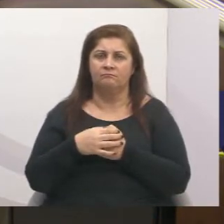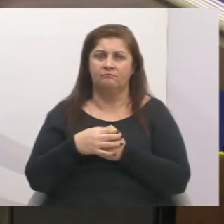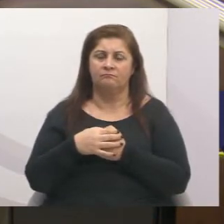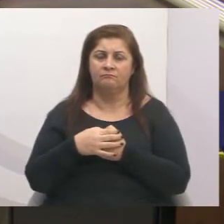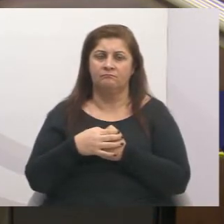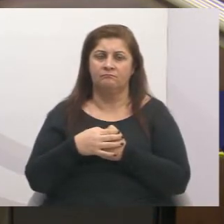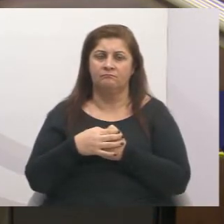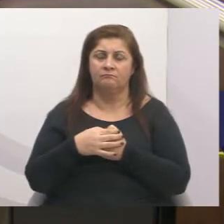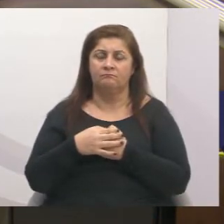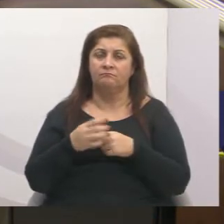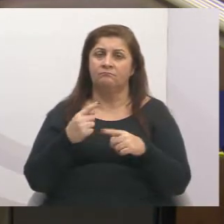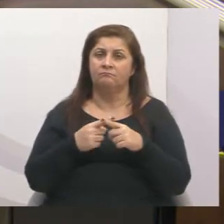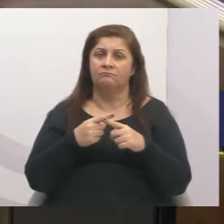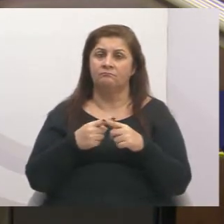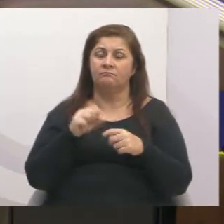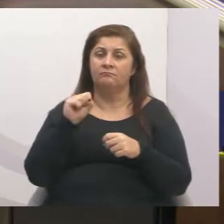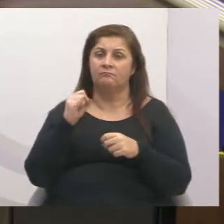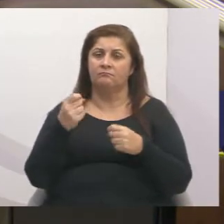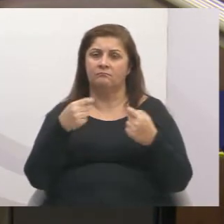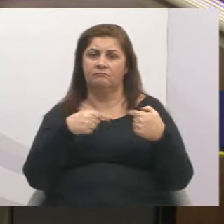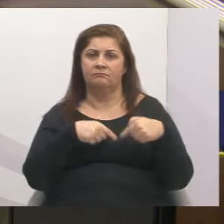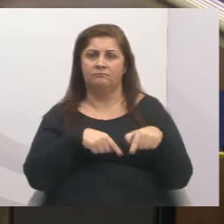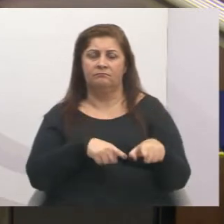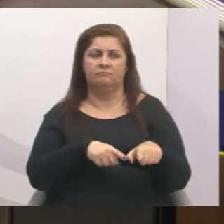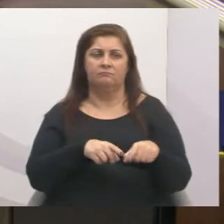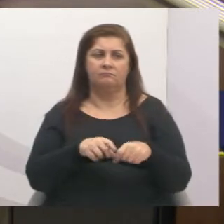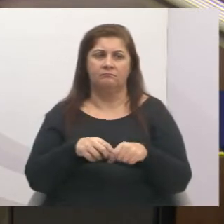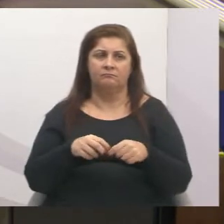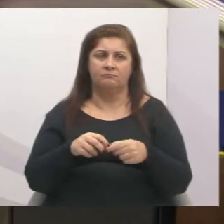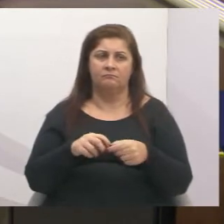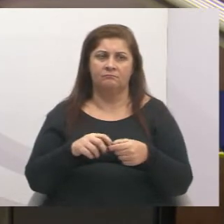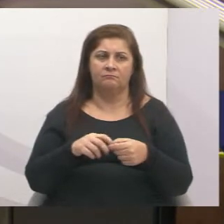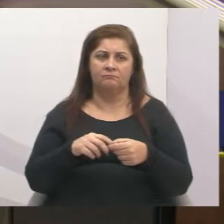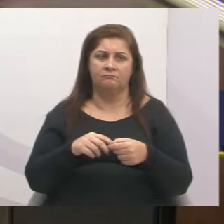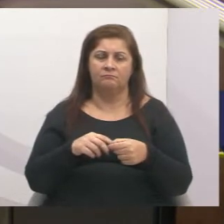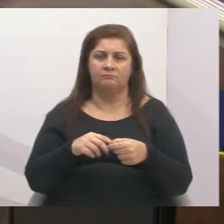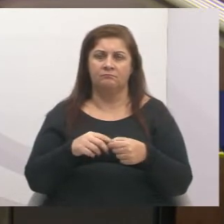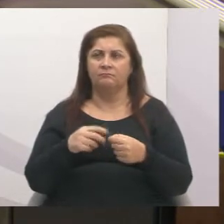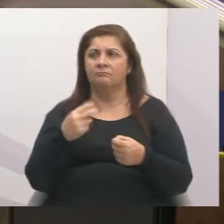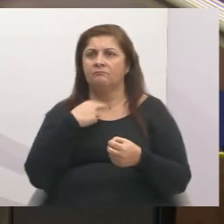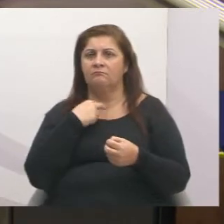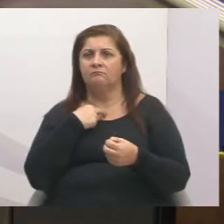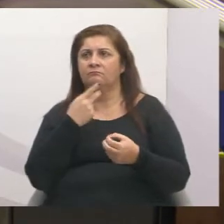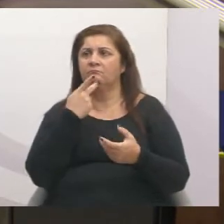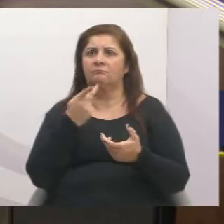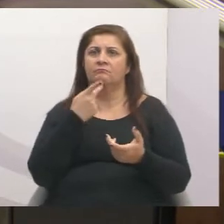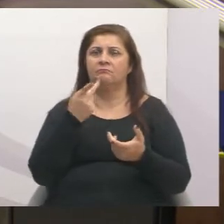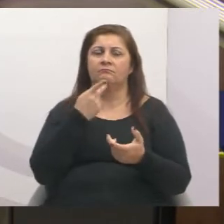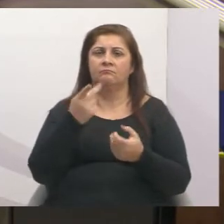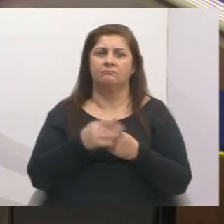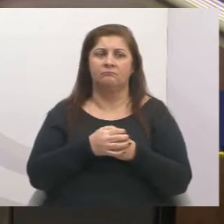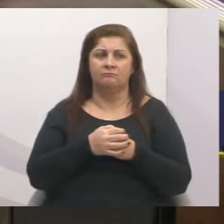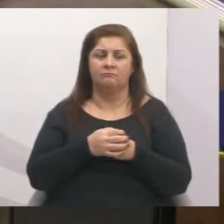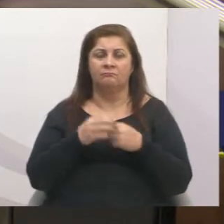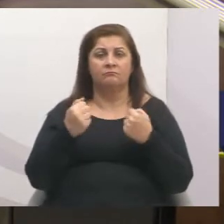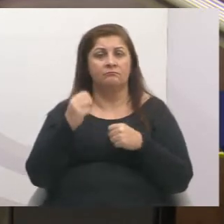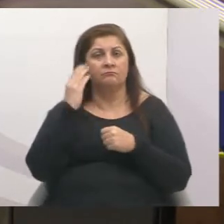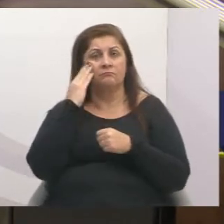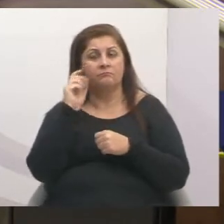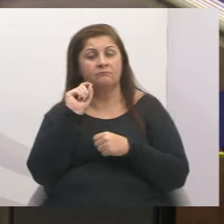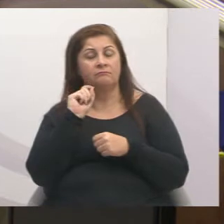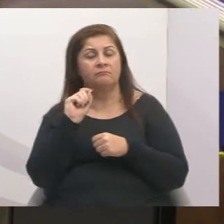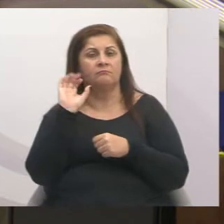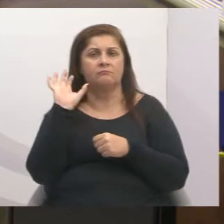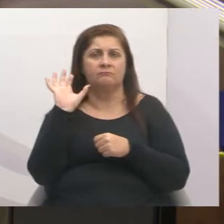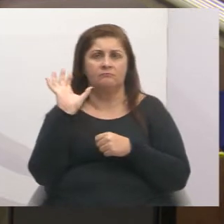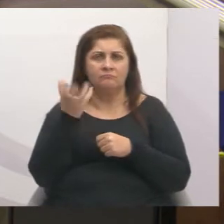foi porque se a gente é contra, a gente também não tem que ficar dando muita alternativa. A gente tem que saber o que está acontecendo